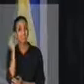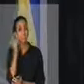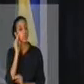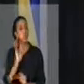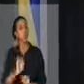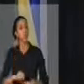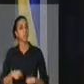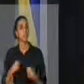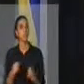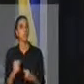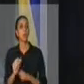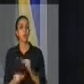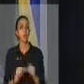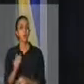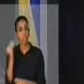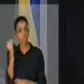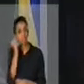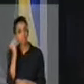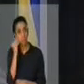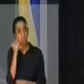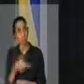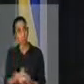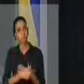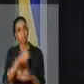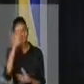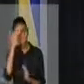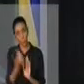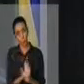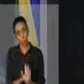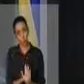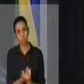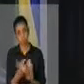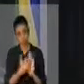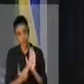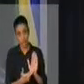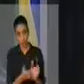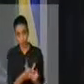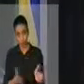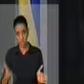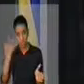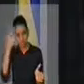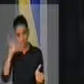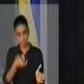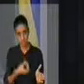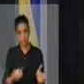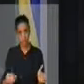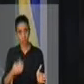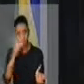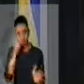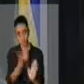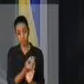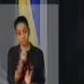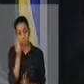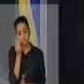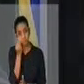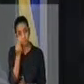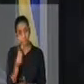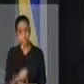esforço para atender este procedimento, esse fluxo, né, de atendimento, que